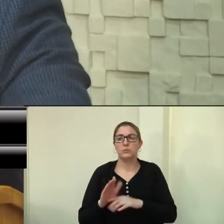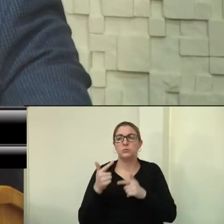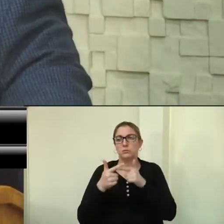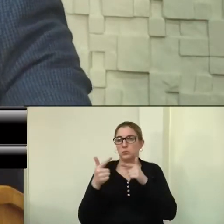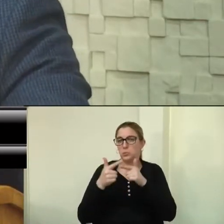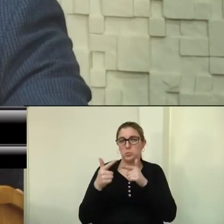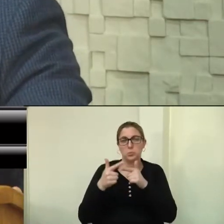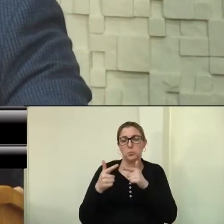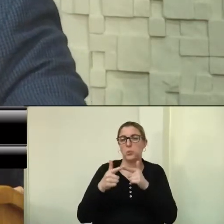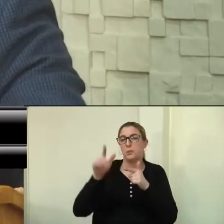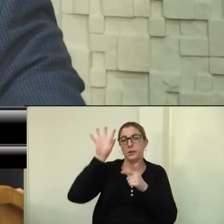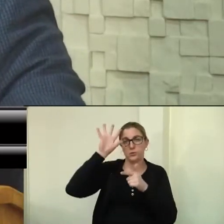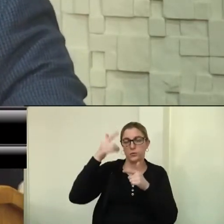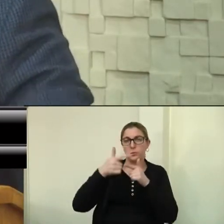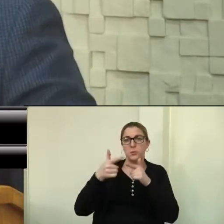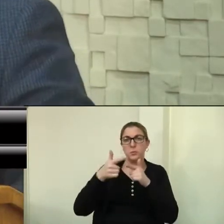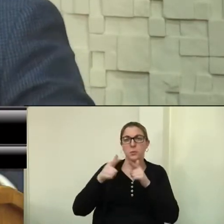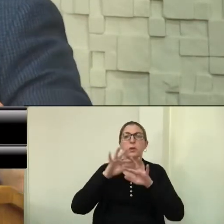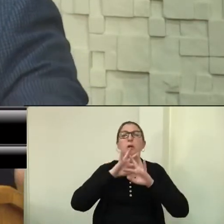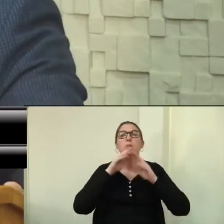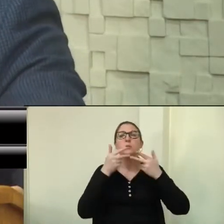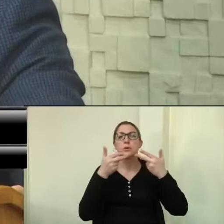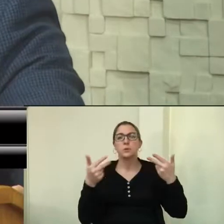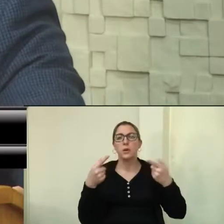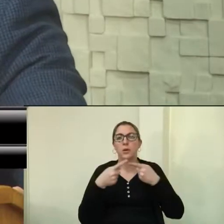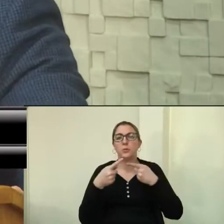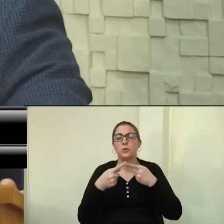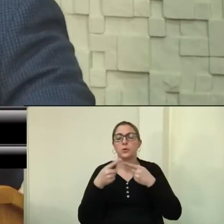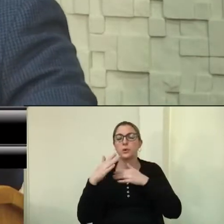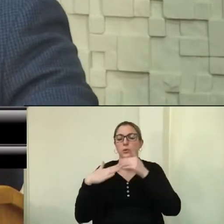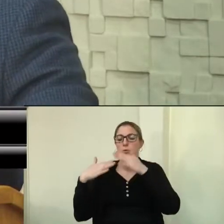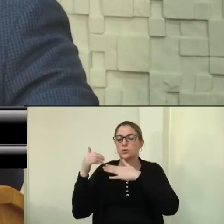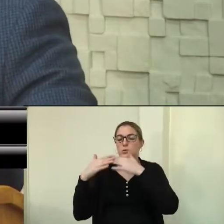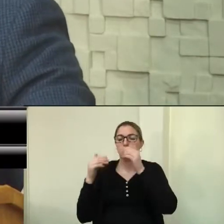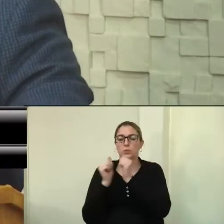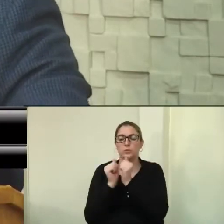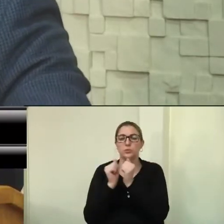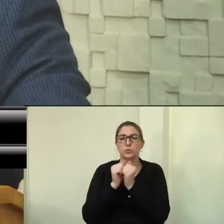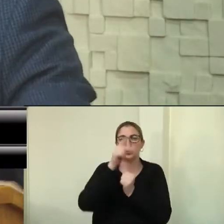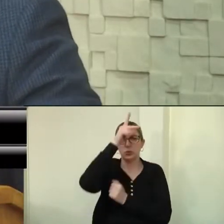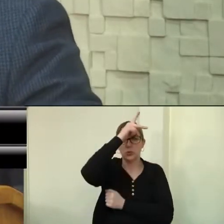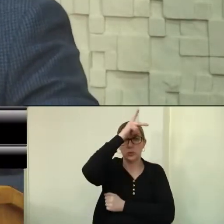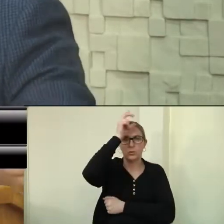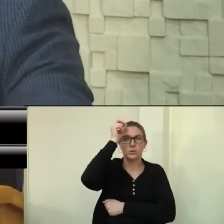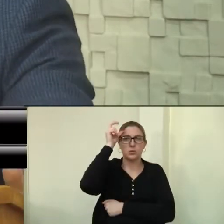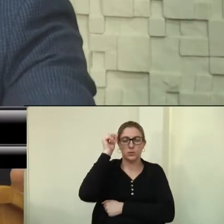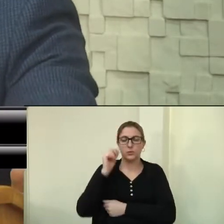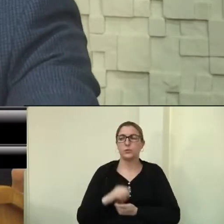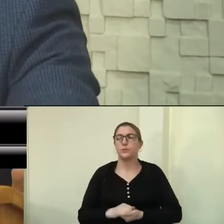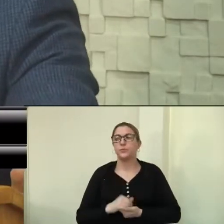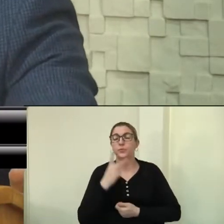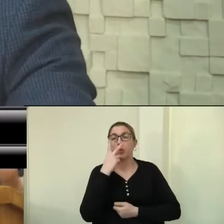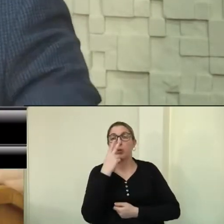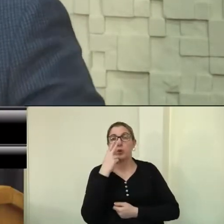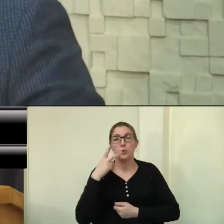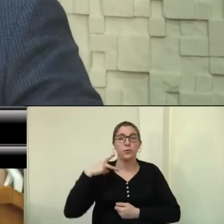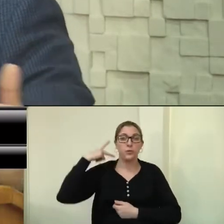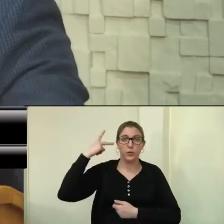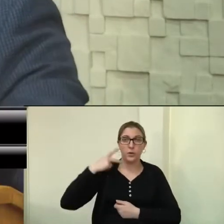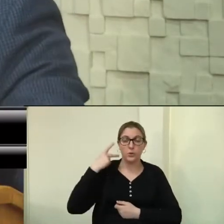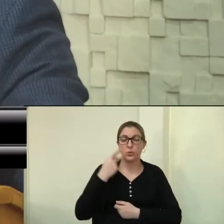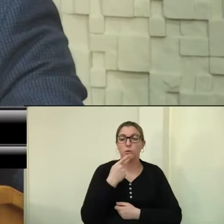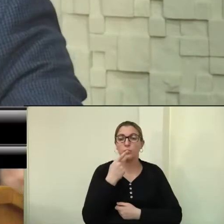vereador referiu, até porque ele foi construído também em conjunto com o Poder Executivo. Como o vereador referiu, é um projeto que